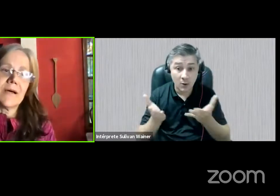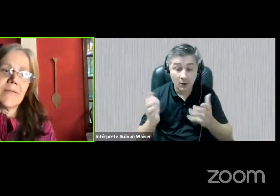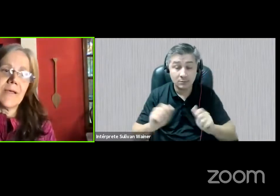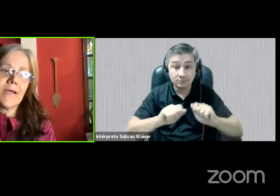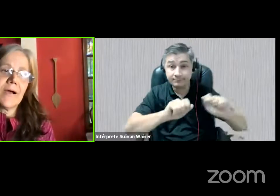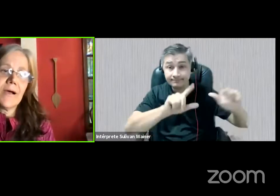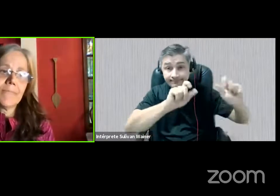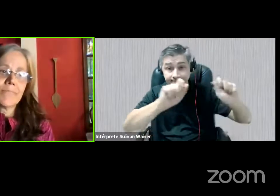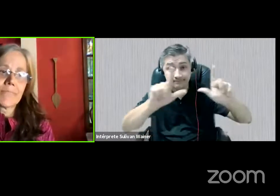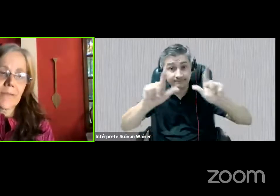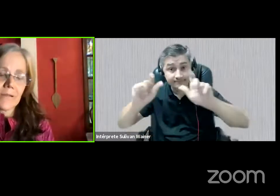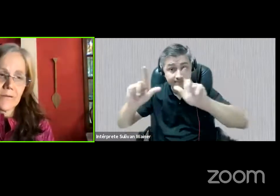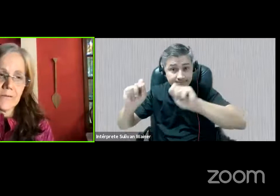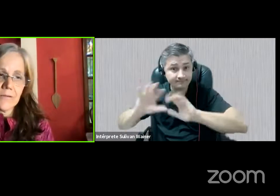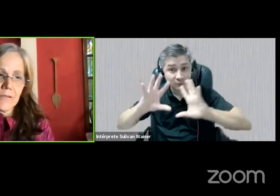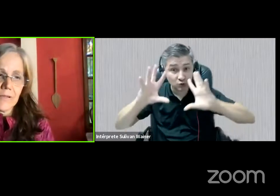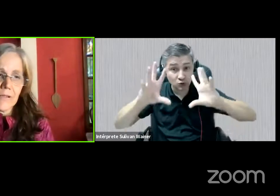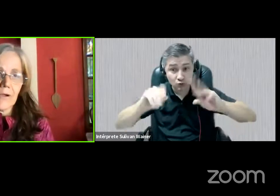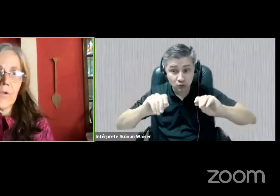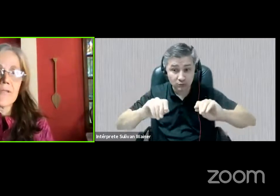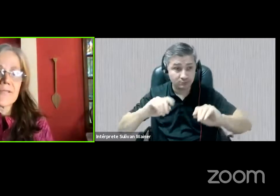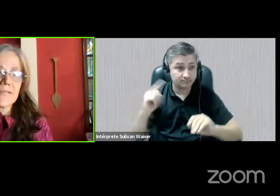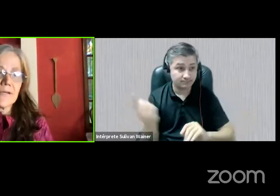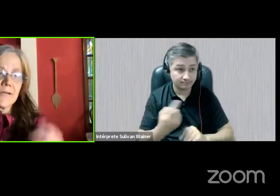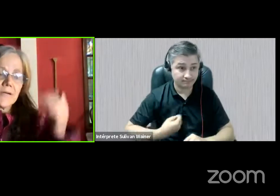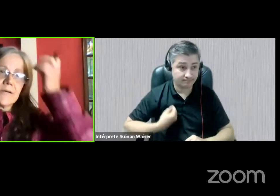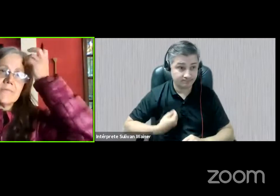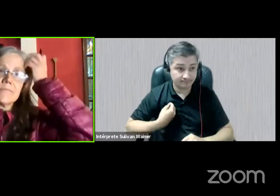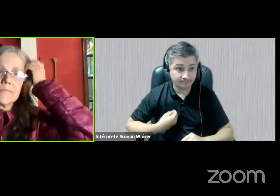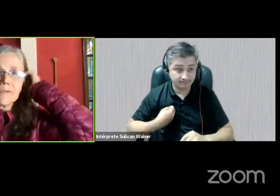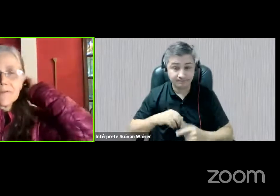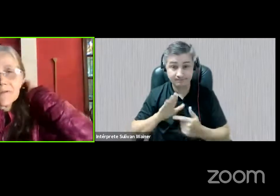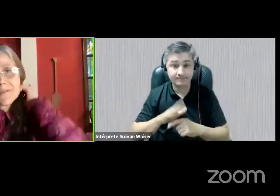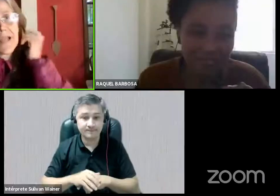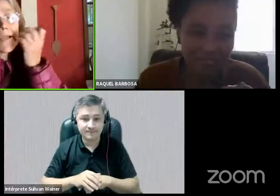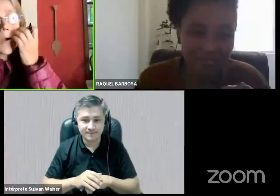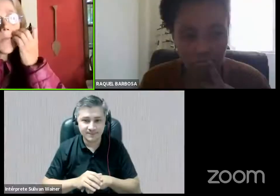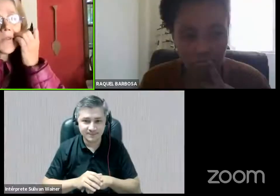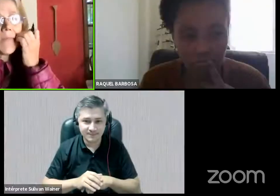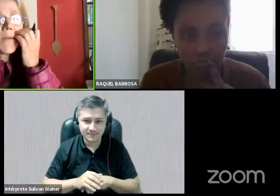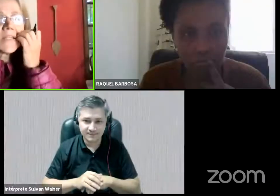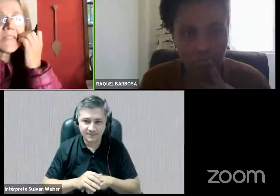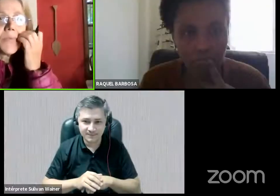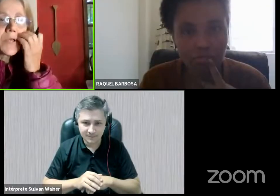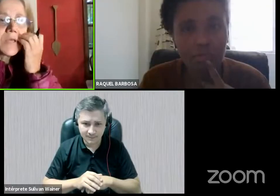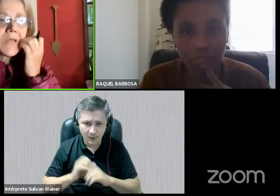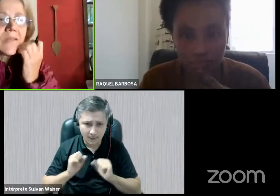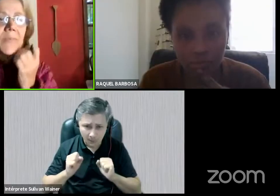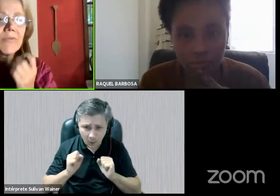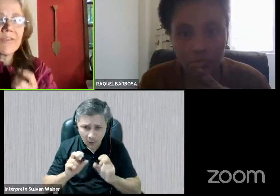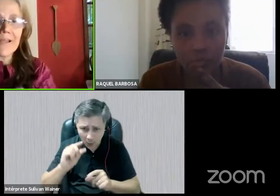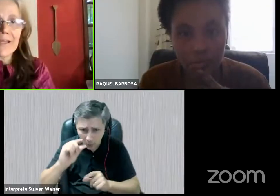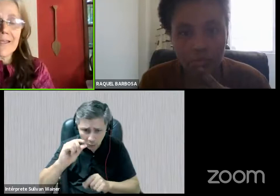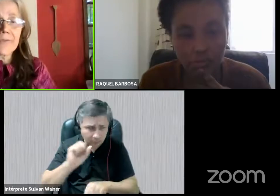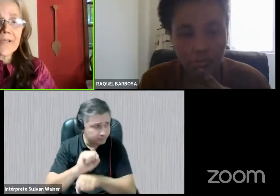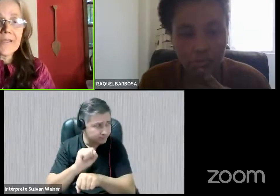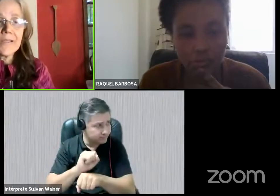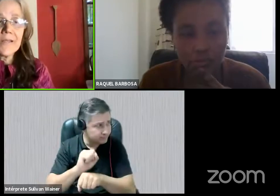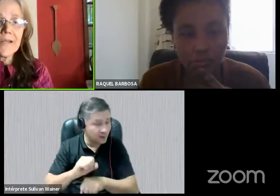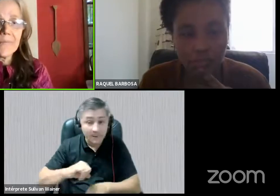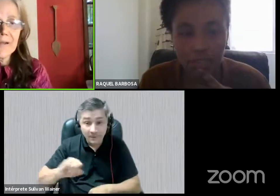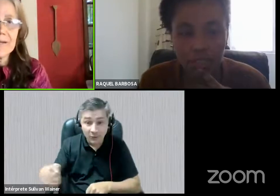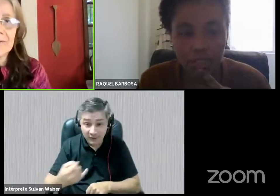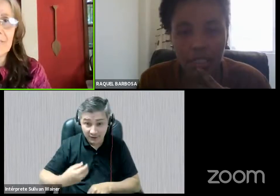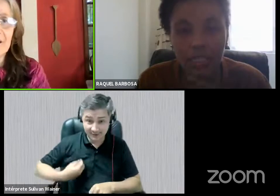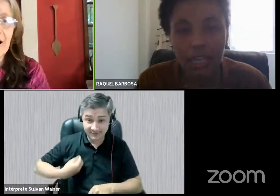todas a, a nossa, se a Raquel puder permanecer um pouquinho ainda, aproveitar que a Raquel está